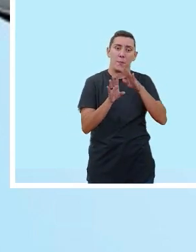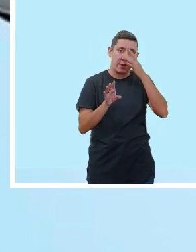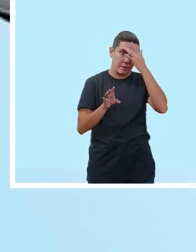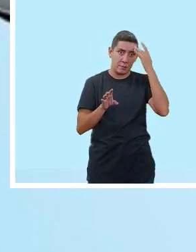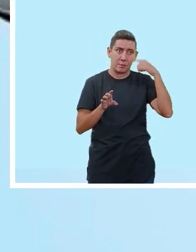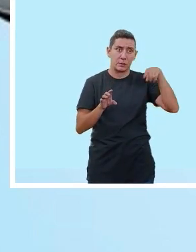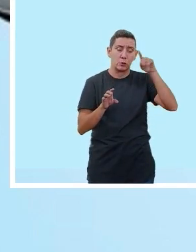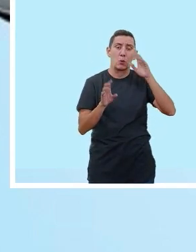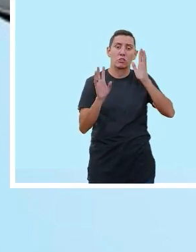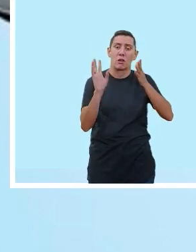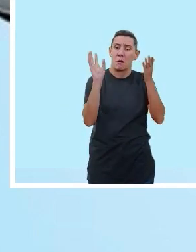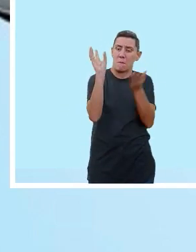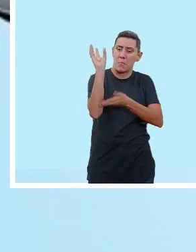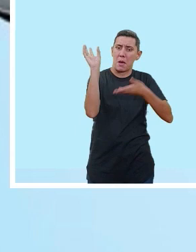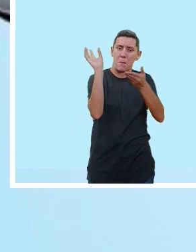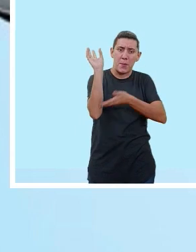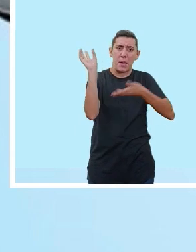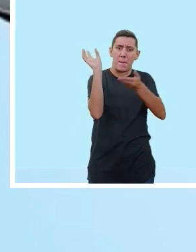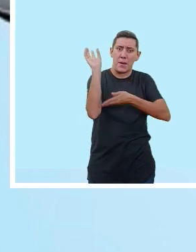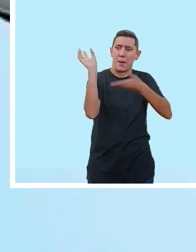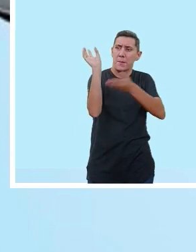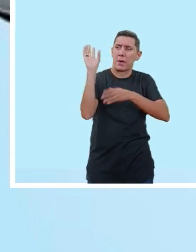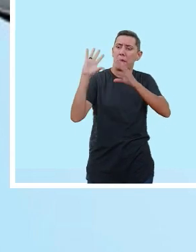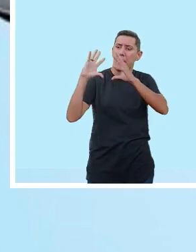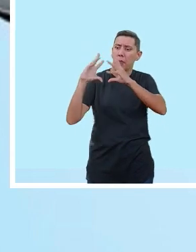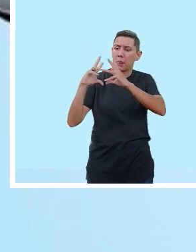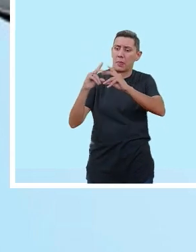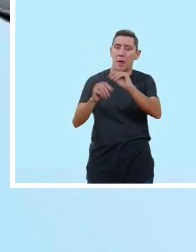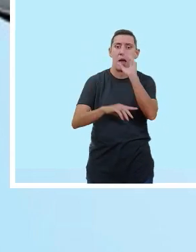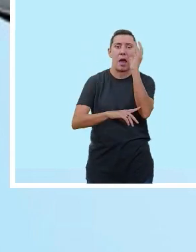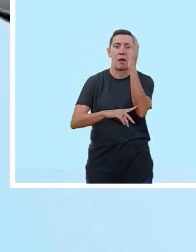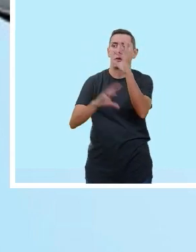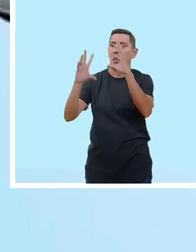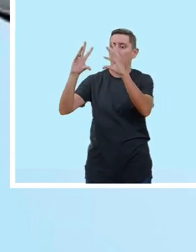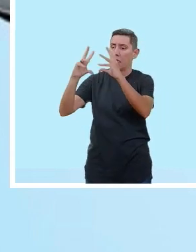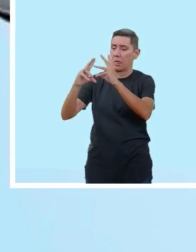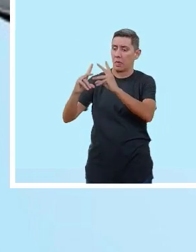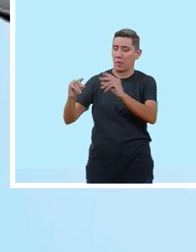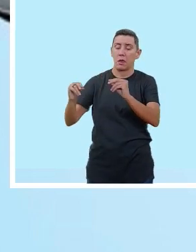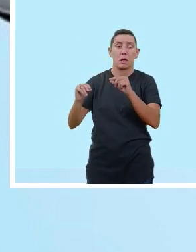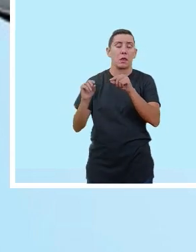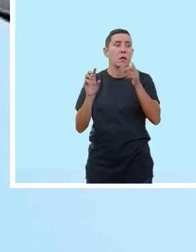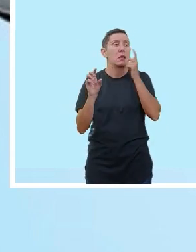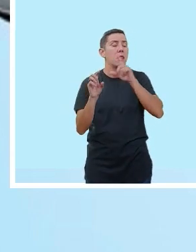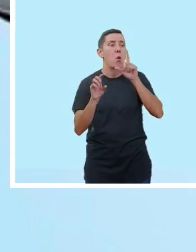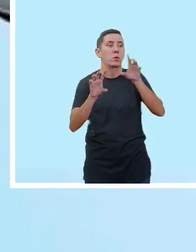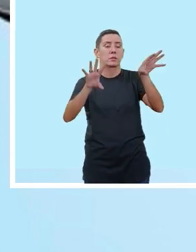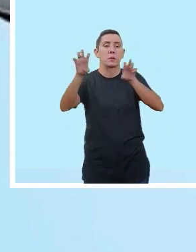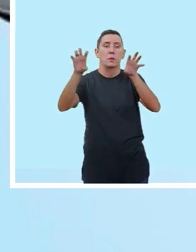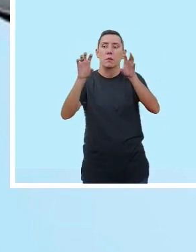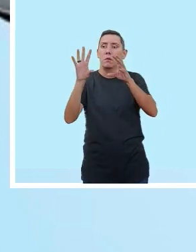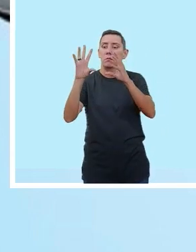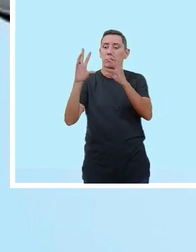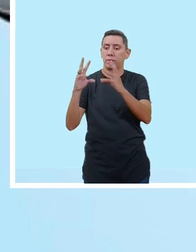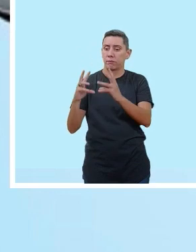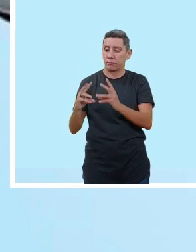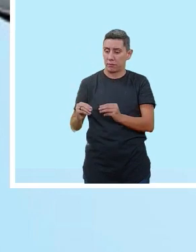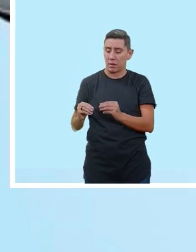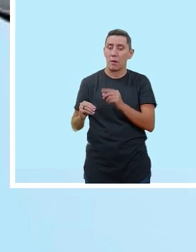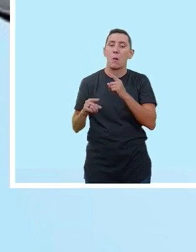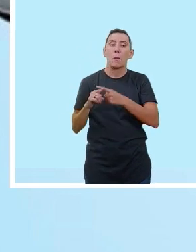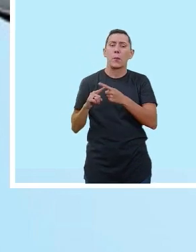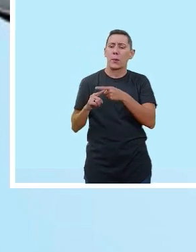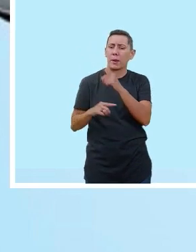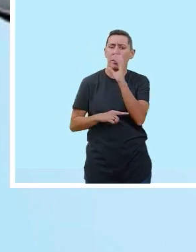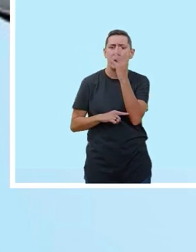muita matéria orgânica para a geração de carvão. Então, também é uma forma muito importante de você reduzir as emissões